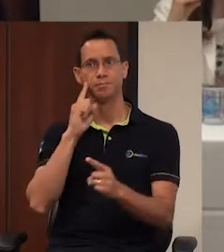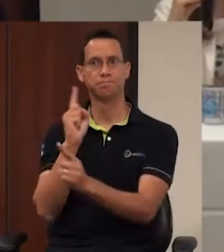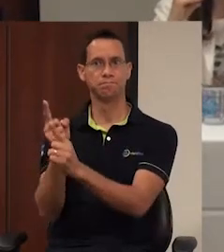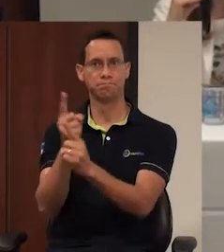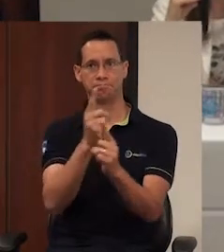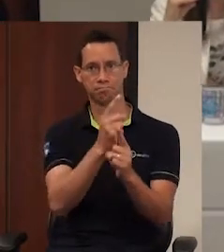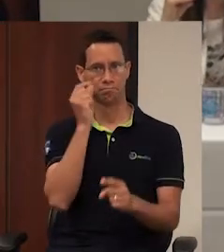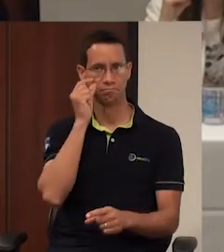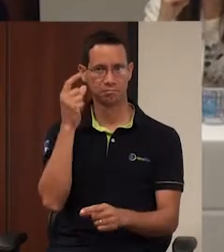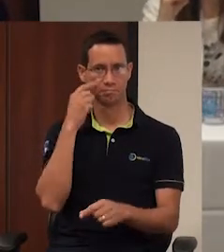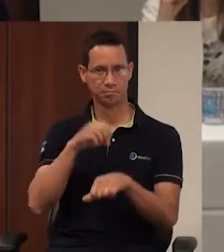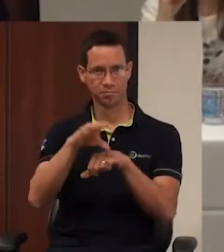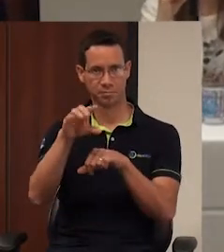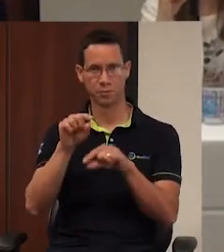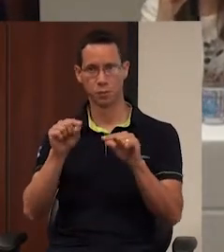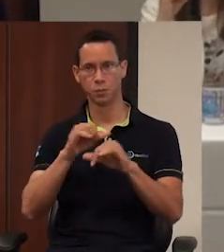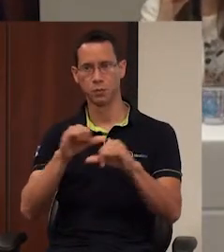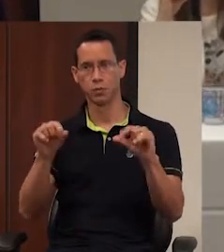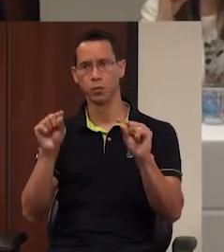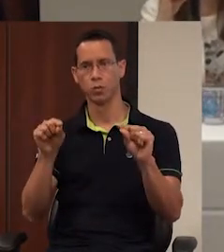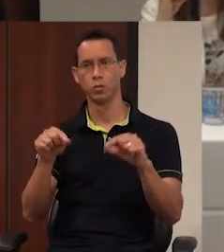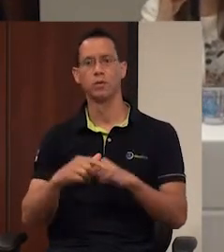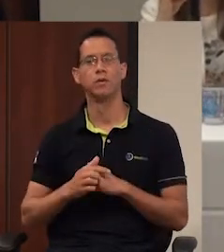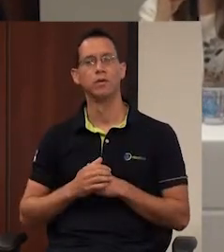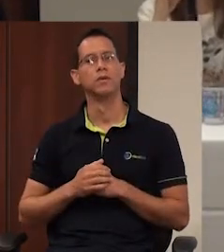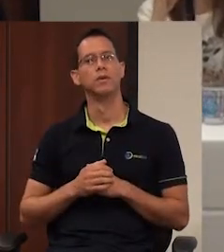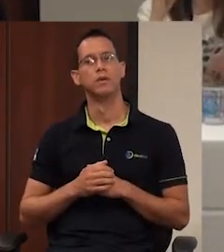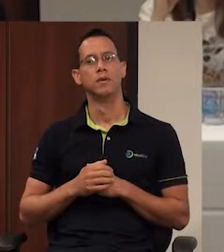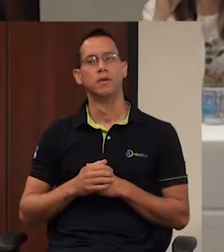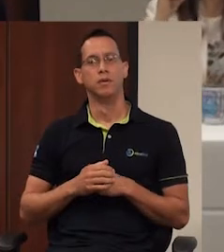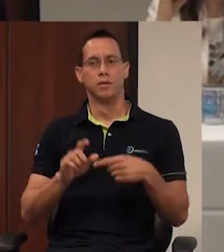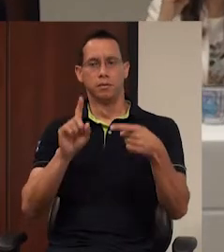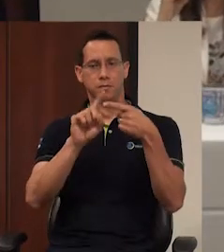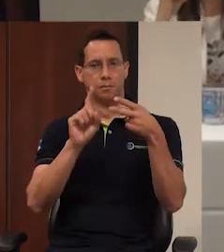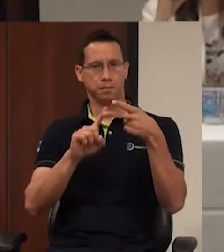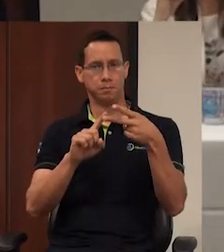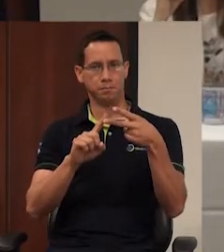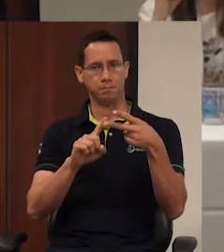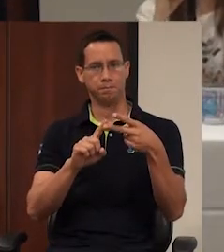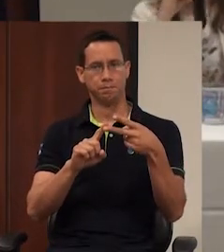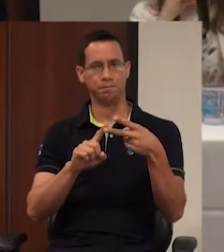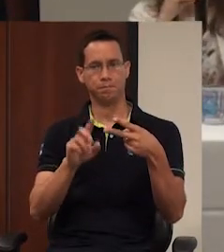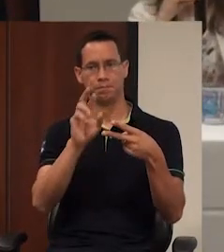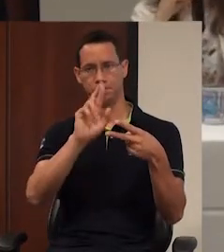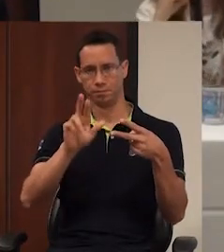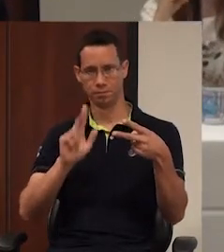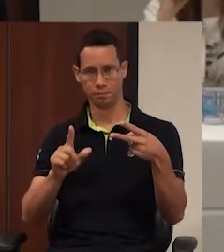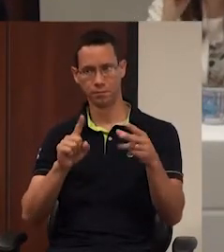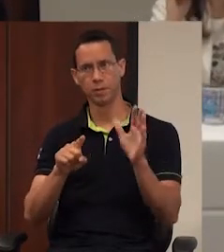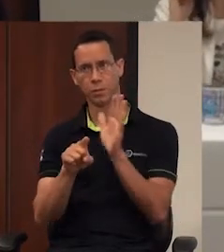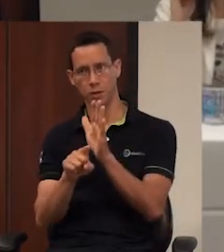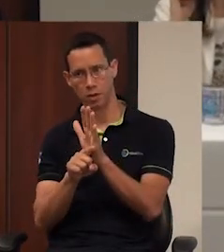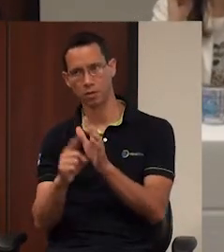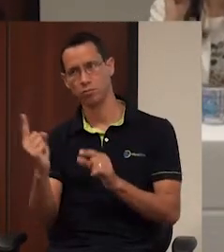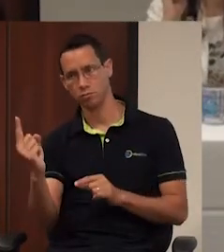que é interessante compartilhar com vocês, é que tem 2 papéis distintos, né, nessa questão do apoiado ou